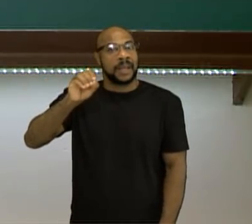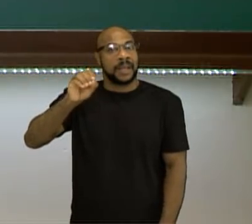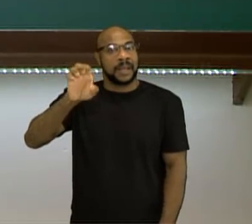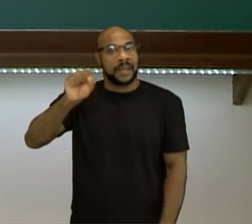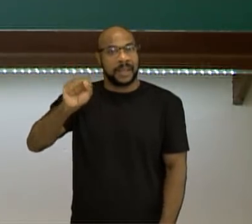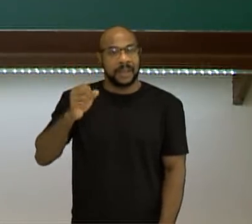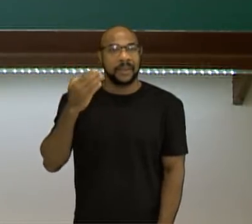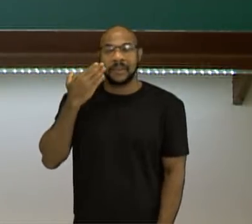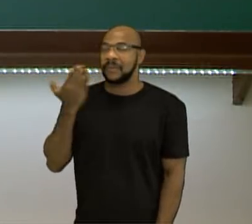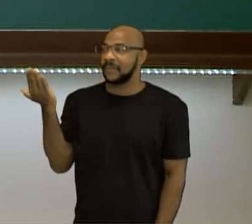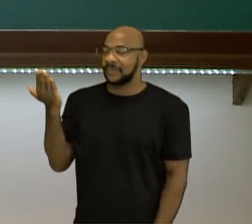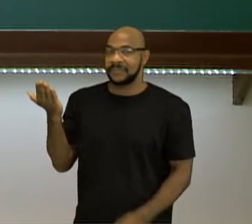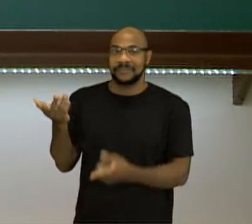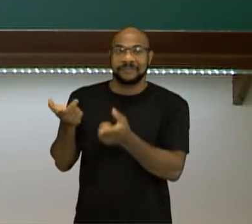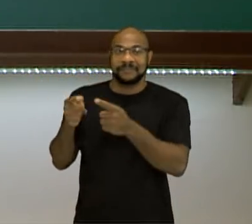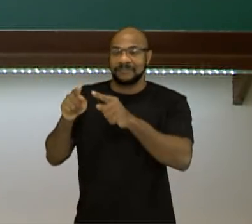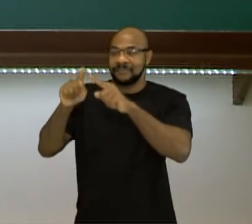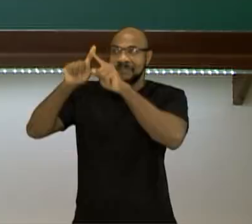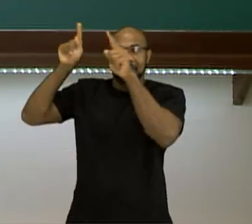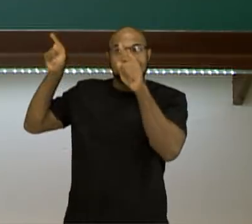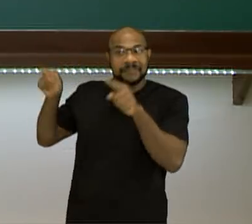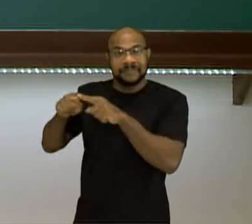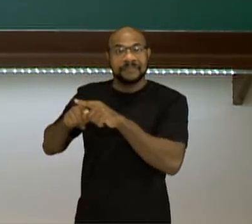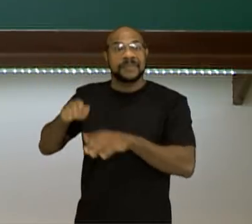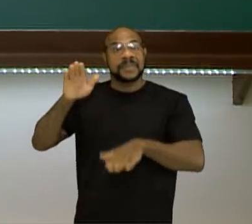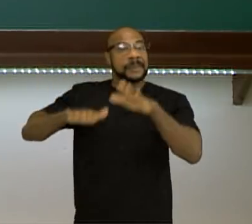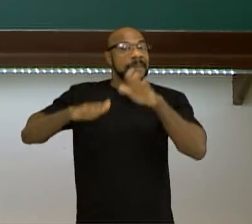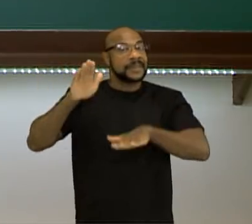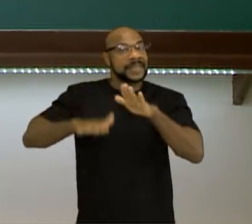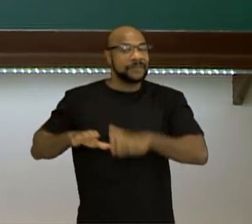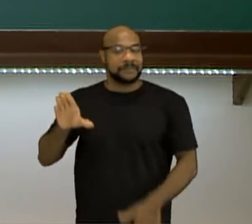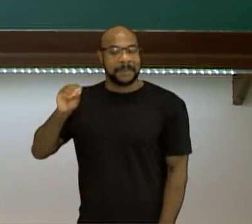intenção aqui de cada fala,